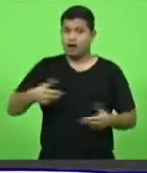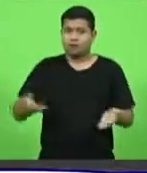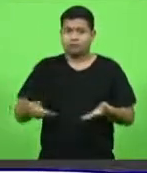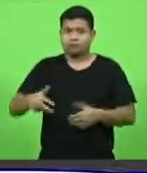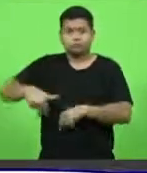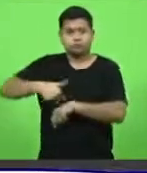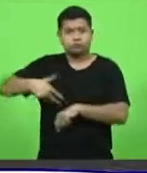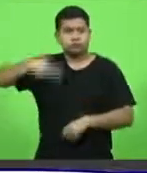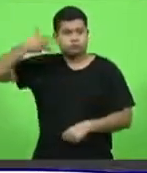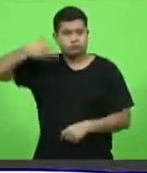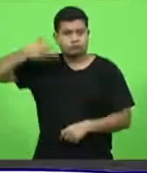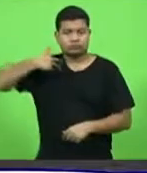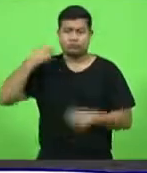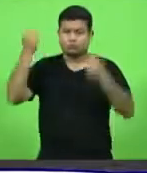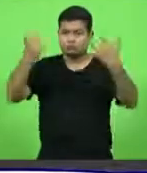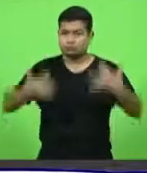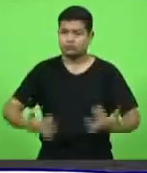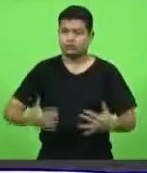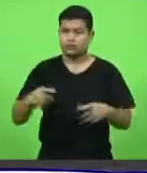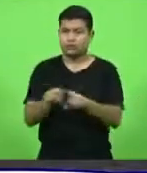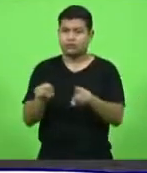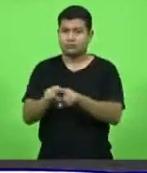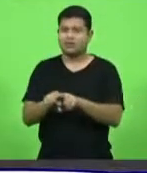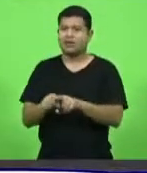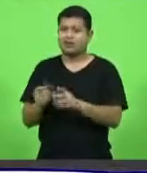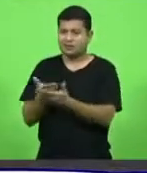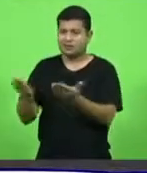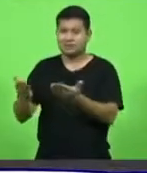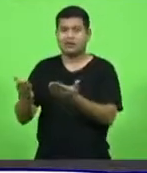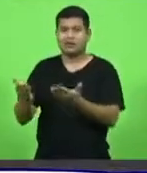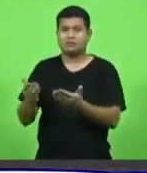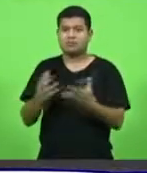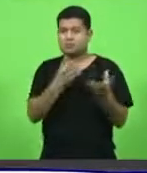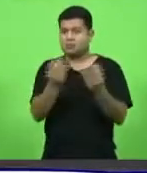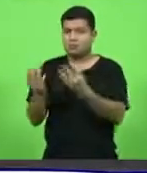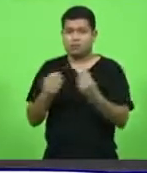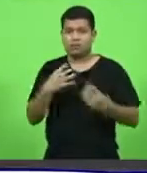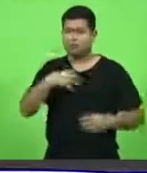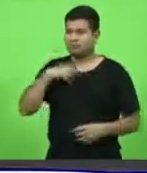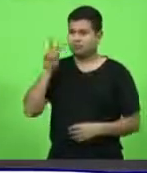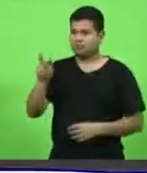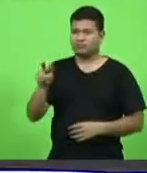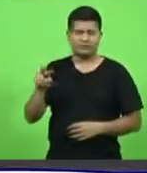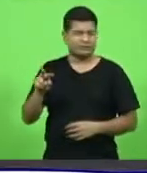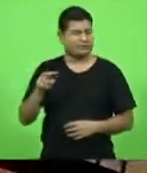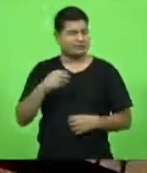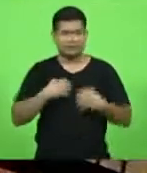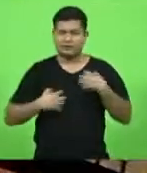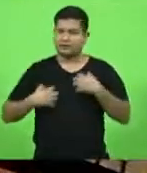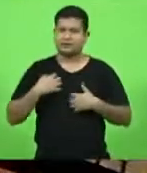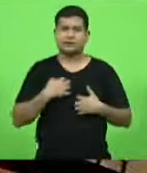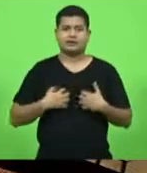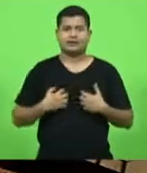e Impacto negativo que traz para todos nós era isso aí obrigado